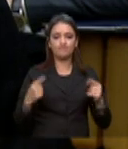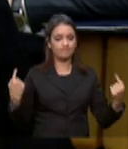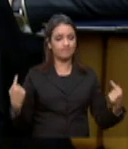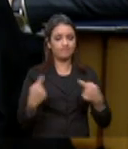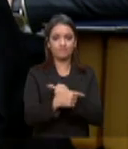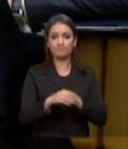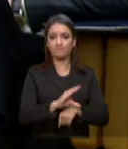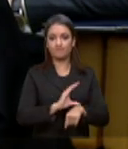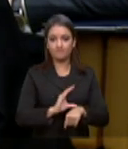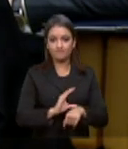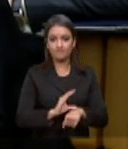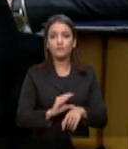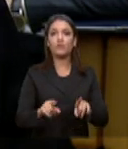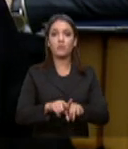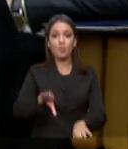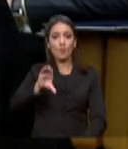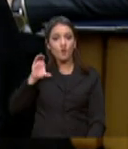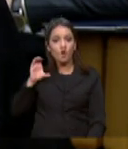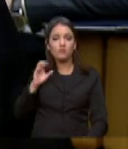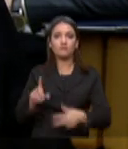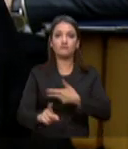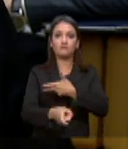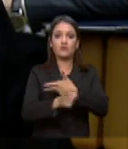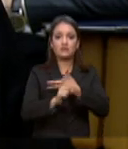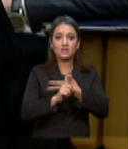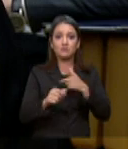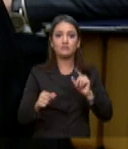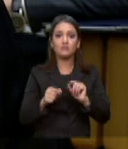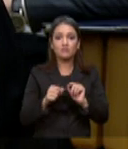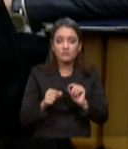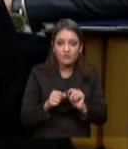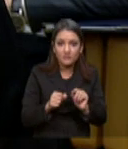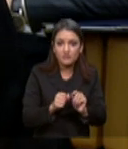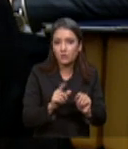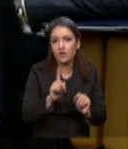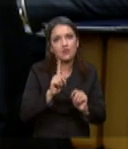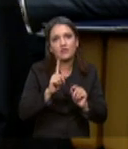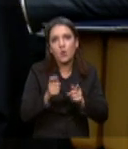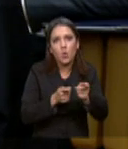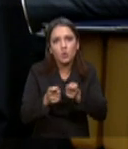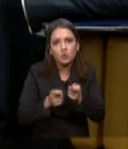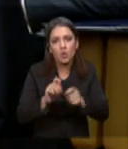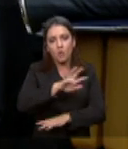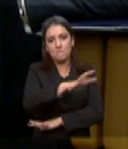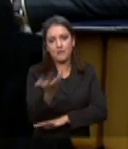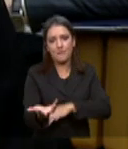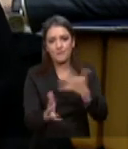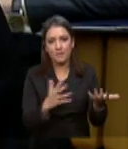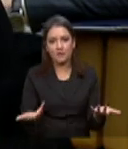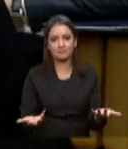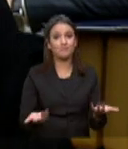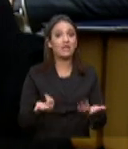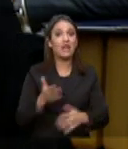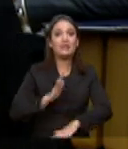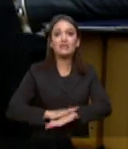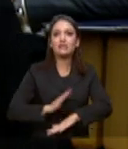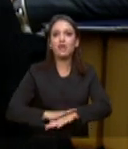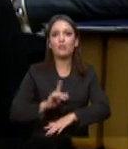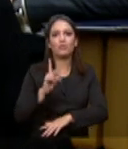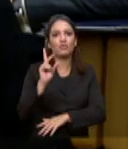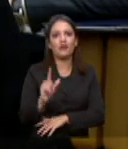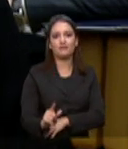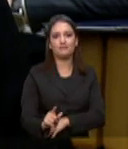inconstitucional omissão do Poder Executivo na tarefa de coibir o desmatamento da Amazônia. Não há mais tempo,